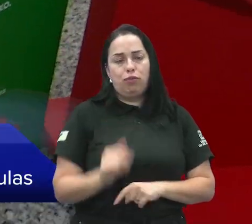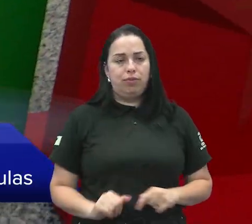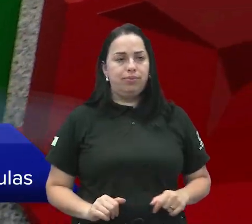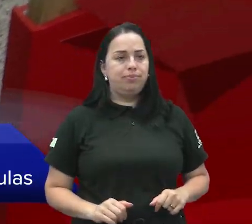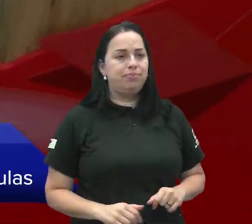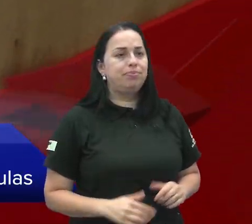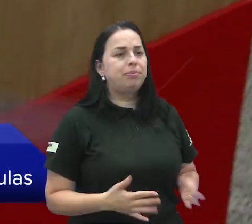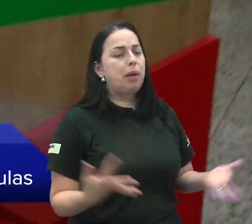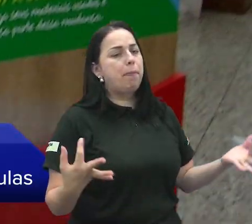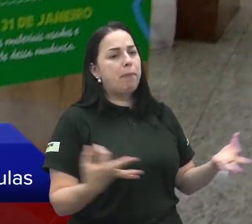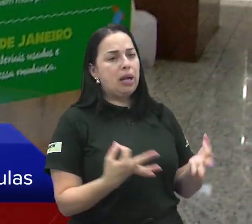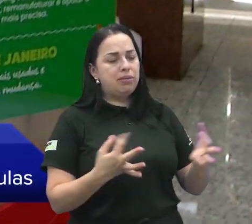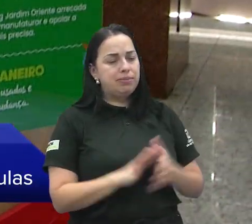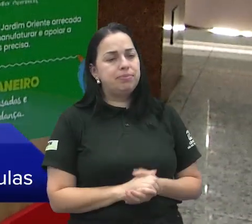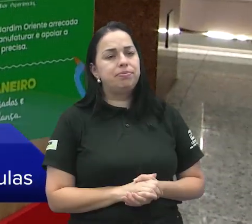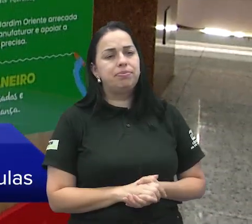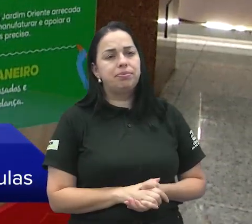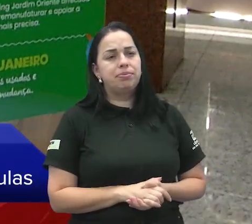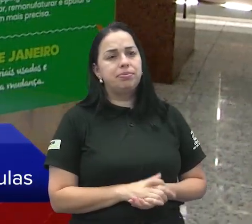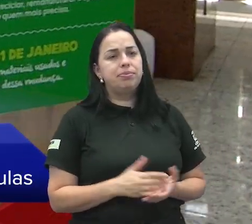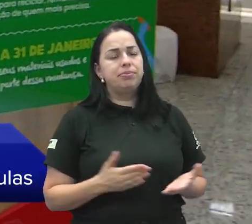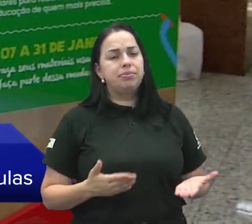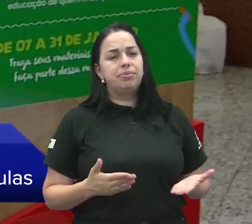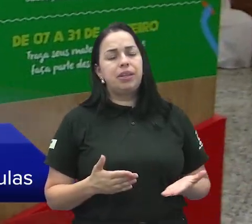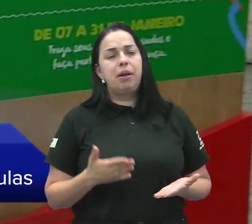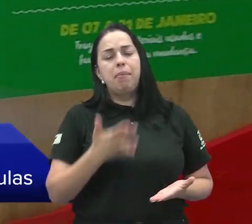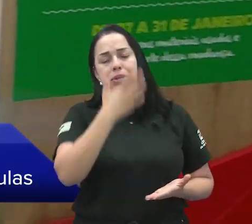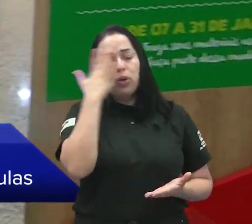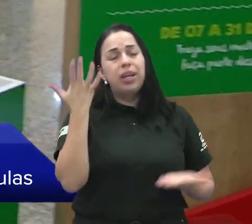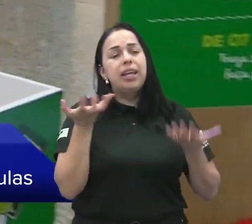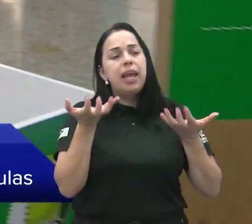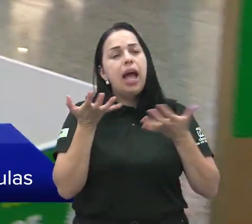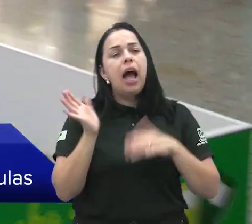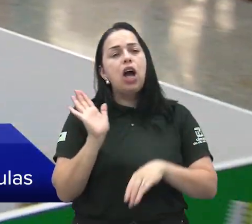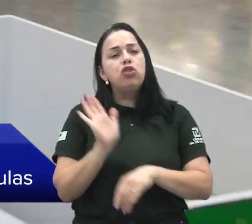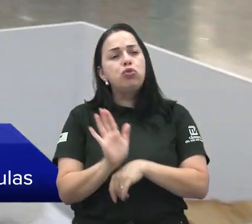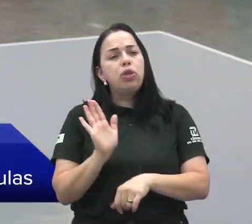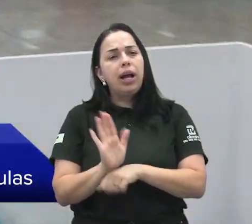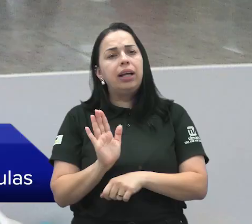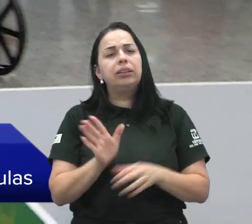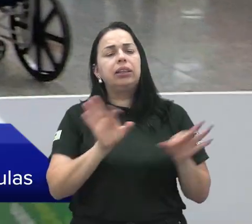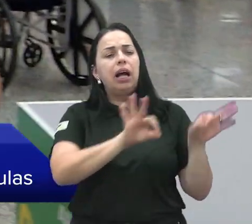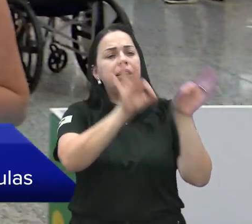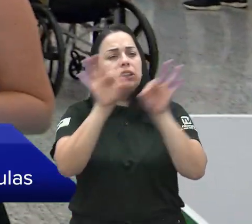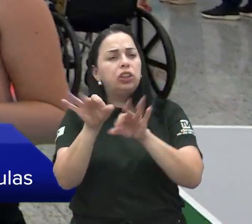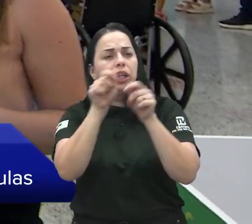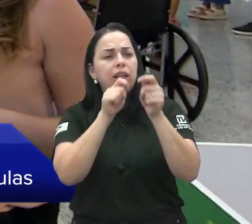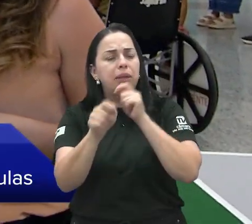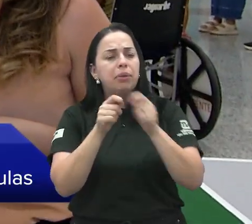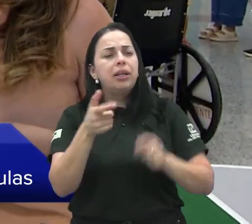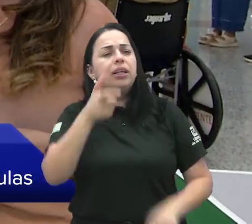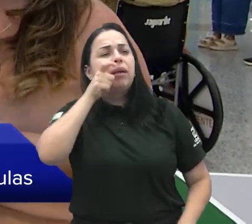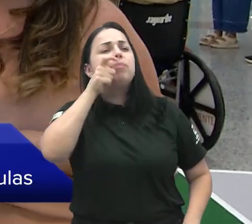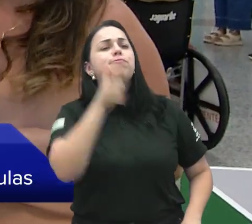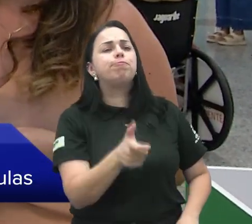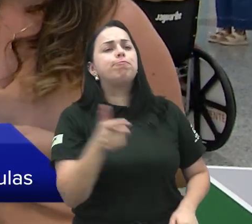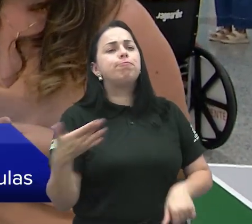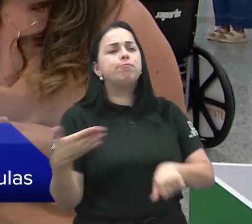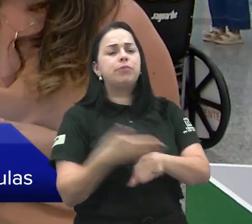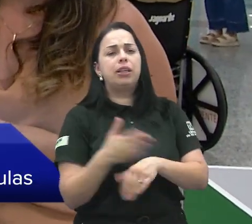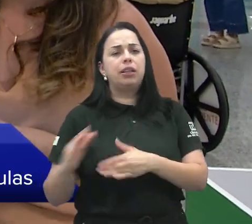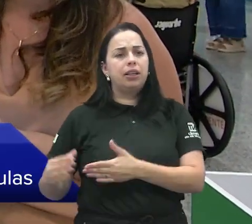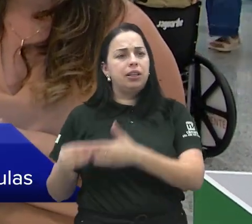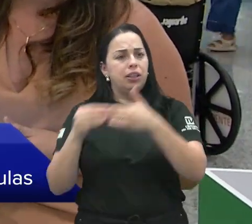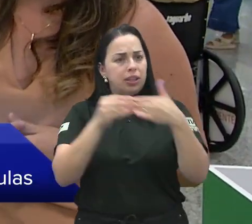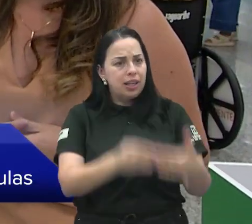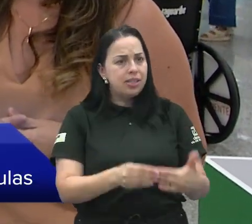para as crianças de baixa renda. Perfeito, então, agora apenas o serviço mesmo para quem quer participar, para quem acompanha a nossa reportagem e está